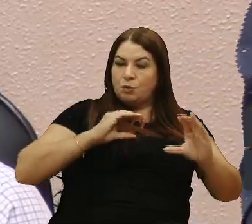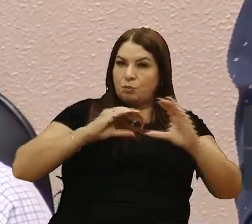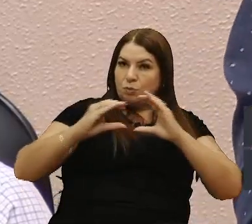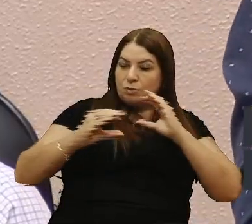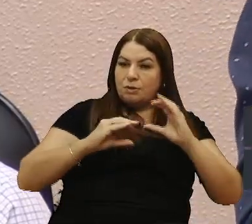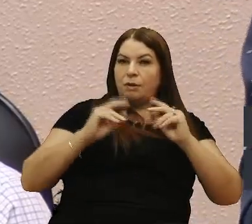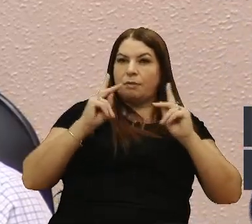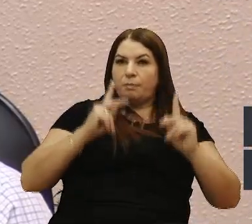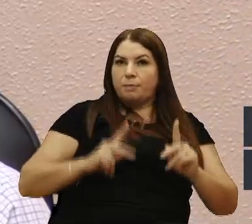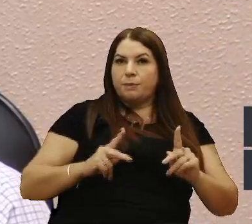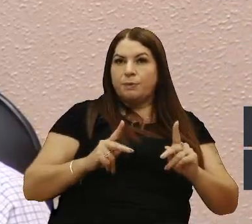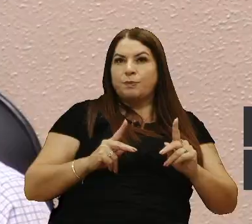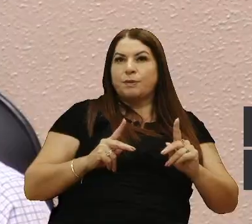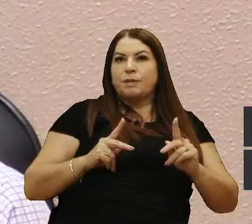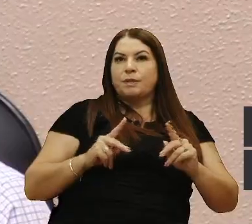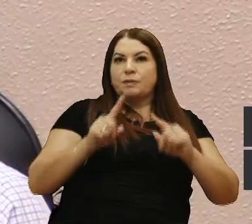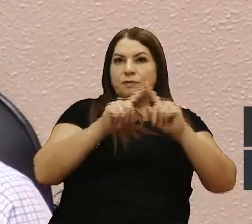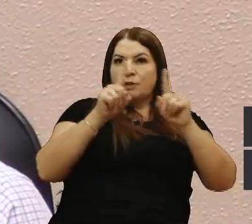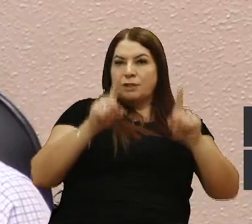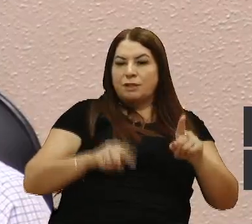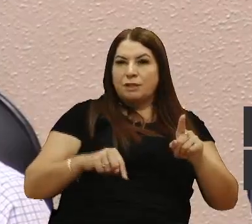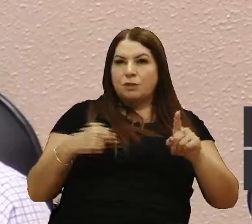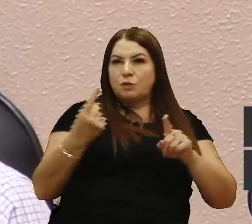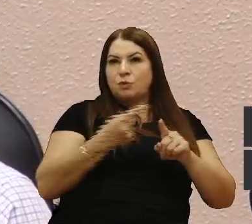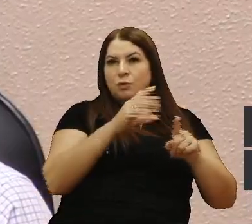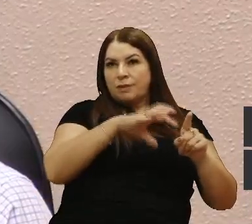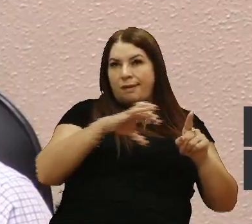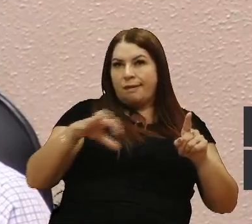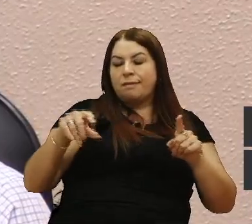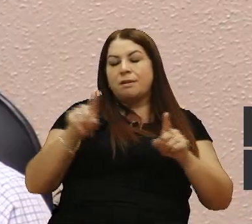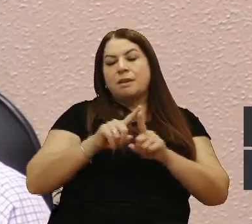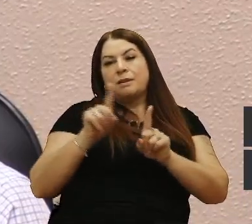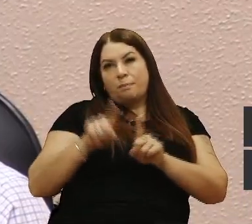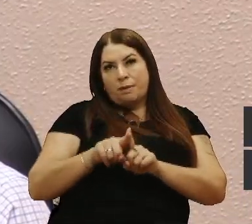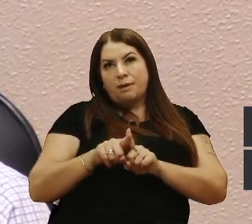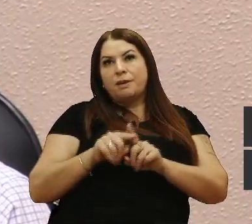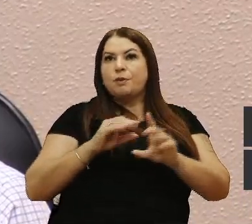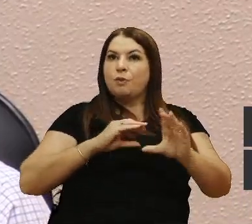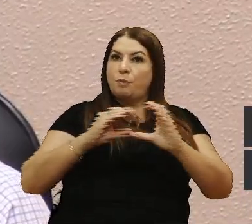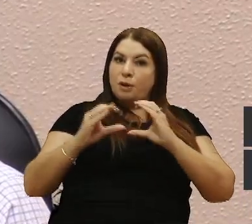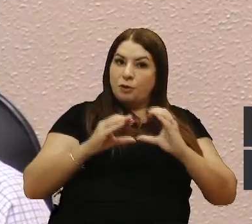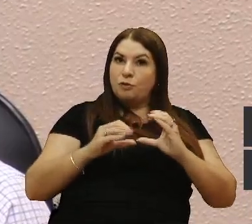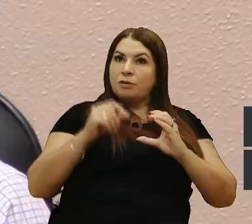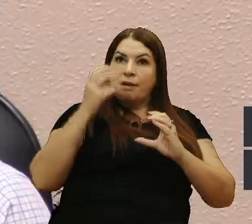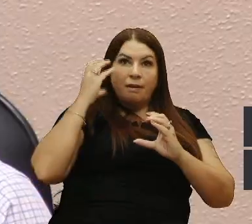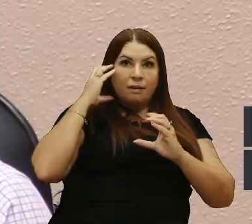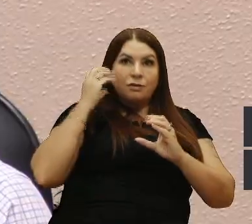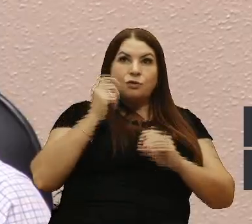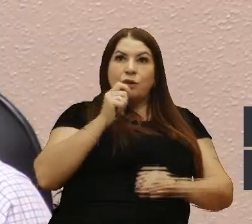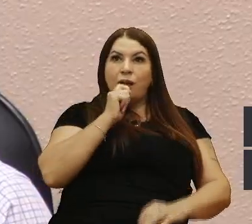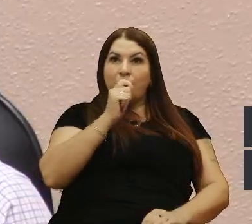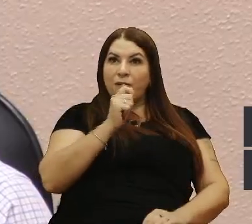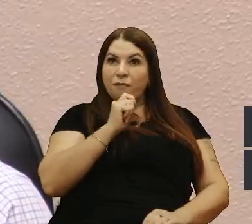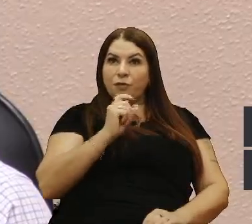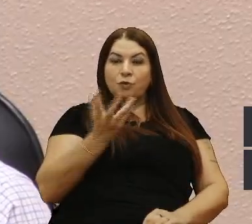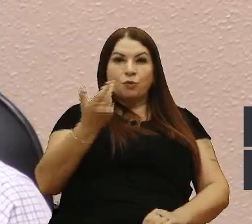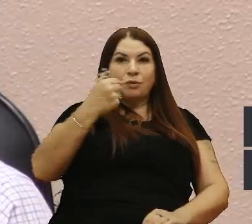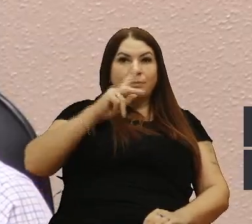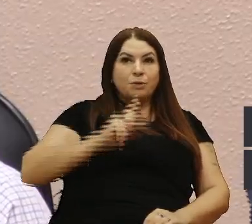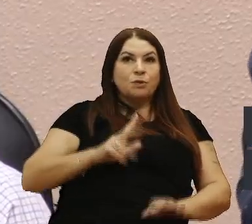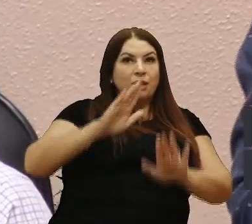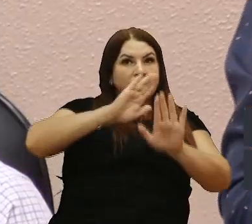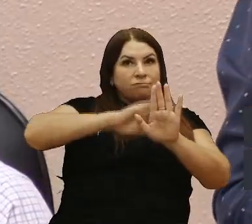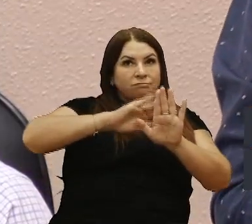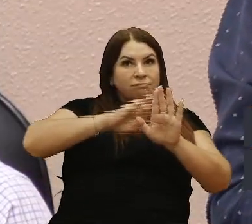comunicação, tem o pessoal, os servidores de provimento em todas as áreas, e assim também é o comunicador, quando ele está lá com o microfone, tem todas as pessoas que